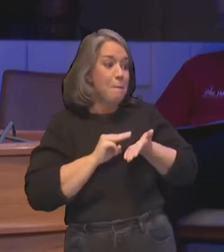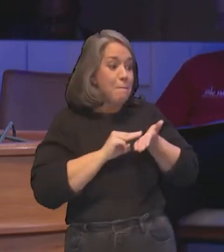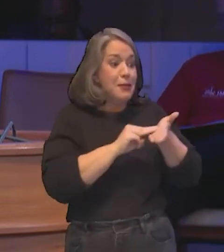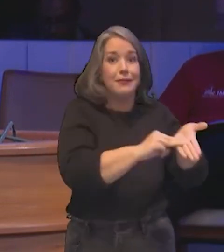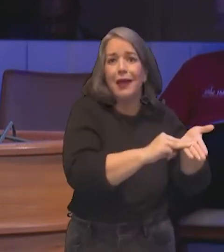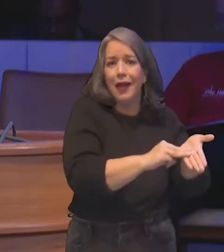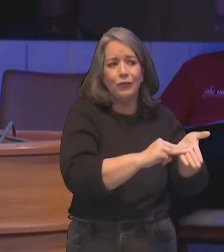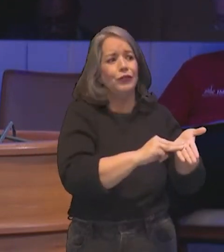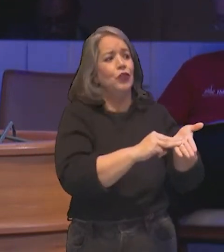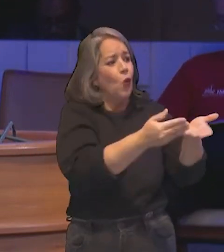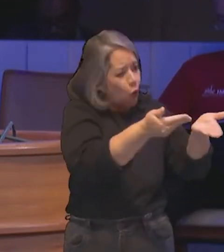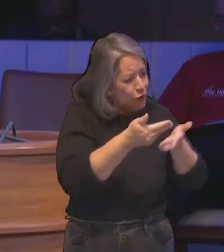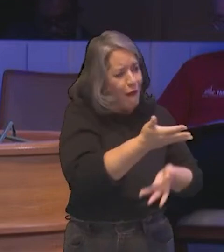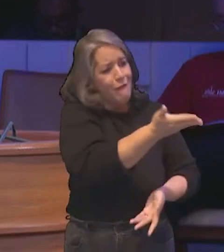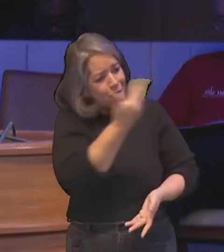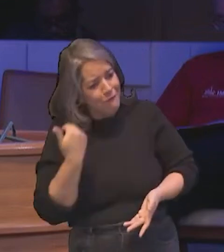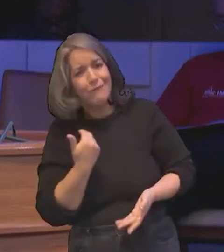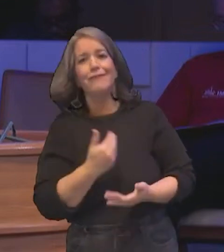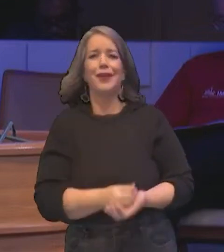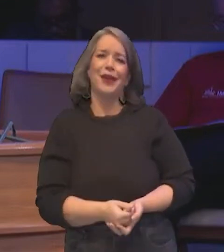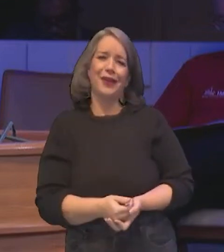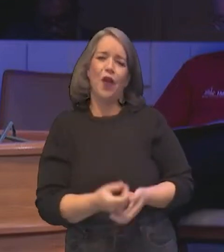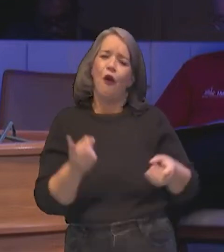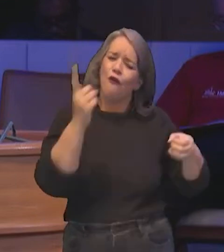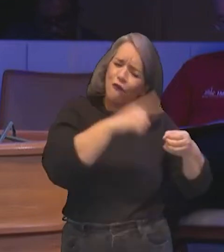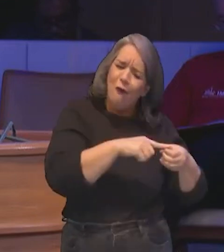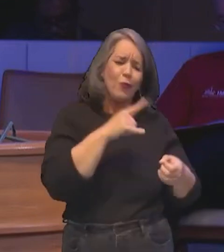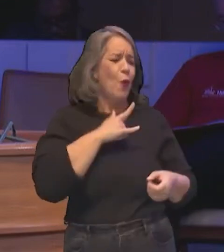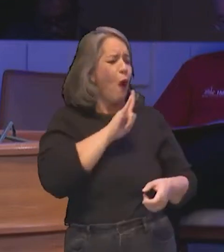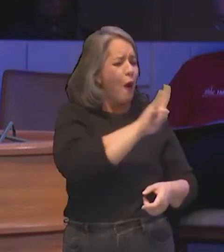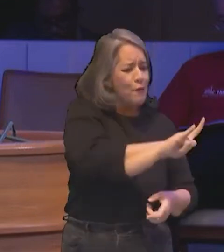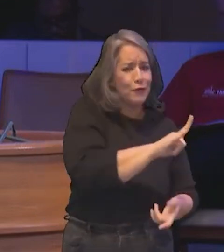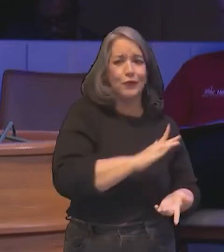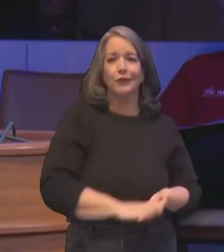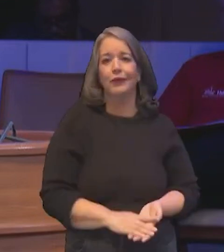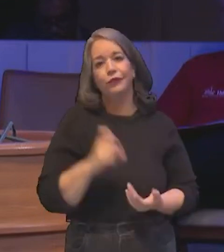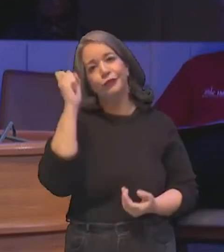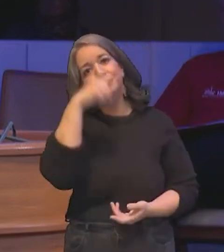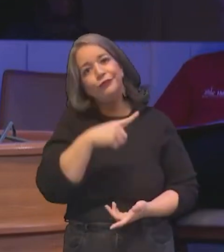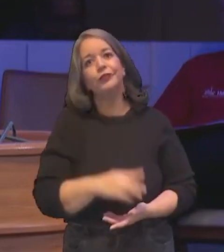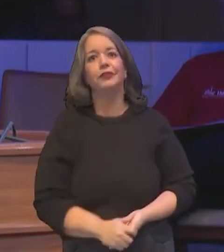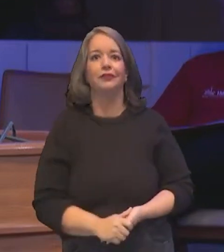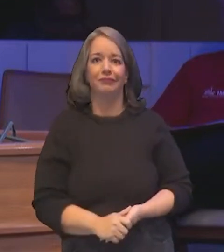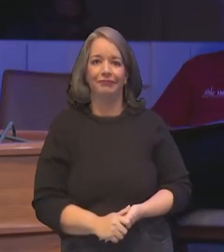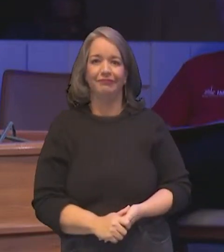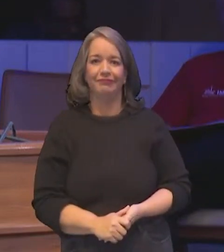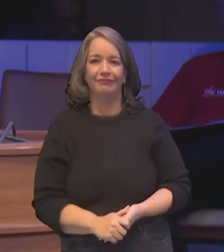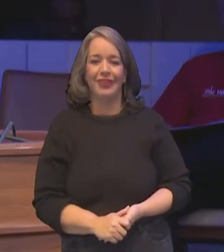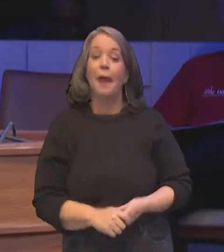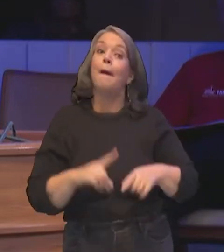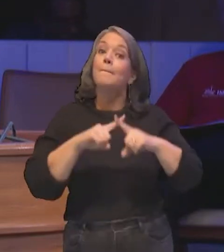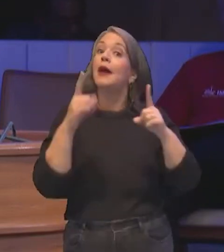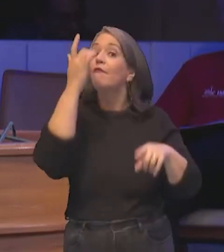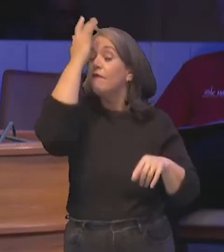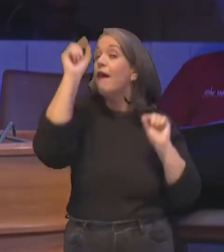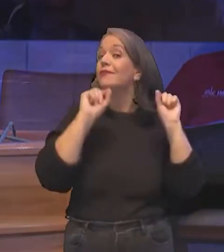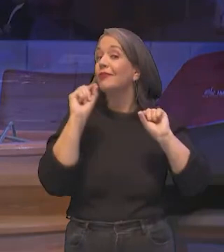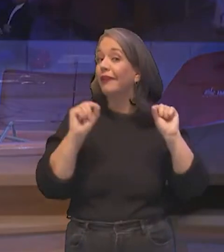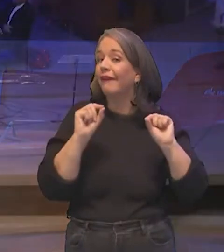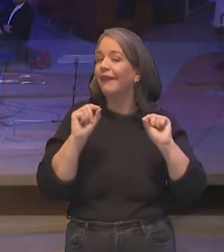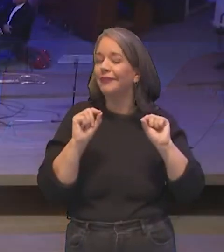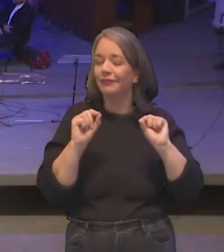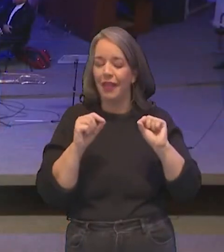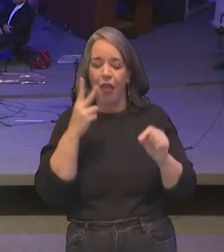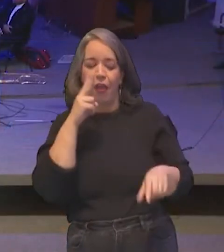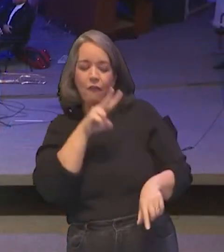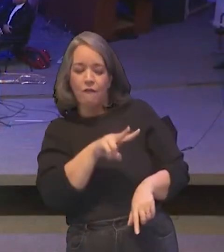Mas como é fácil vermos o que aquela pessoa postou no Instagram e comentarmos com os nossos amigos: